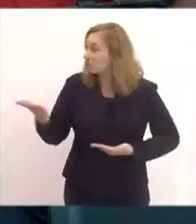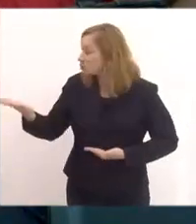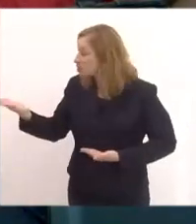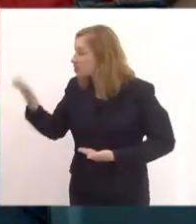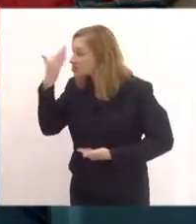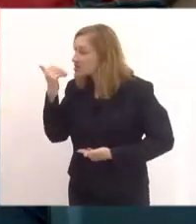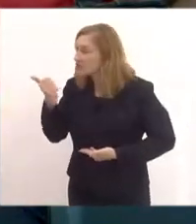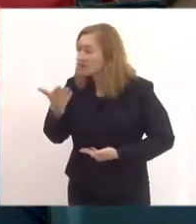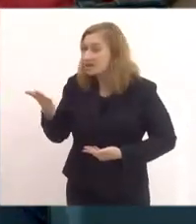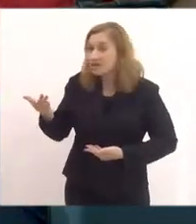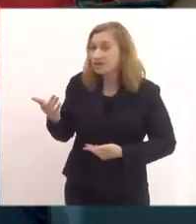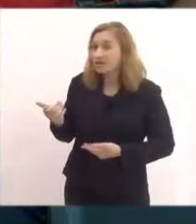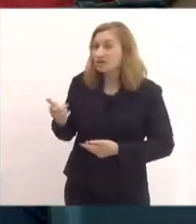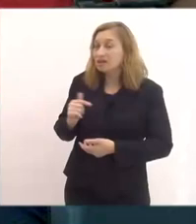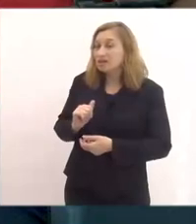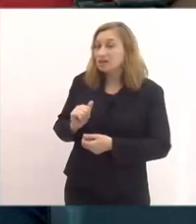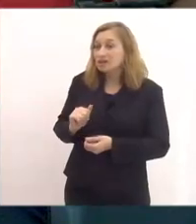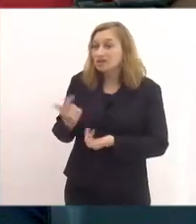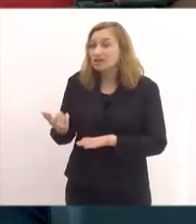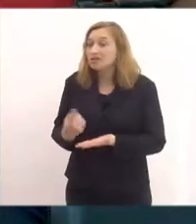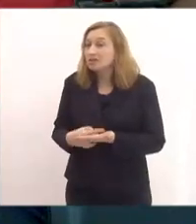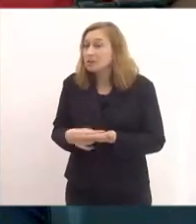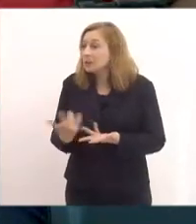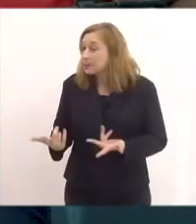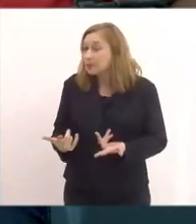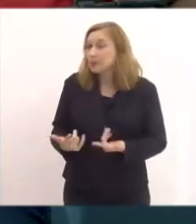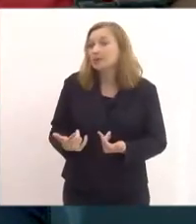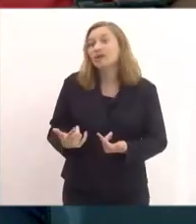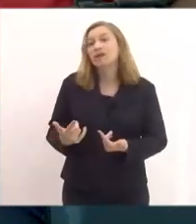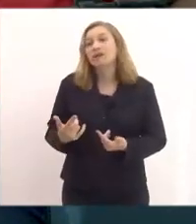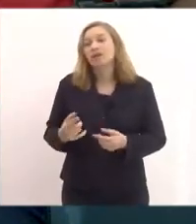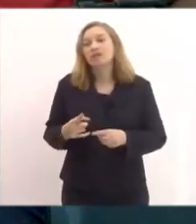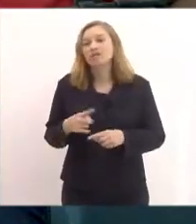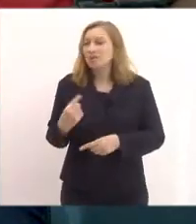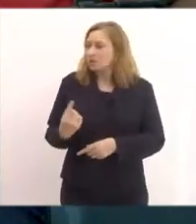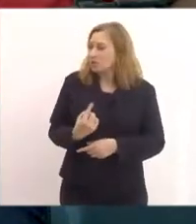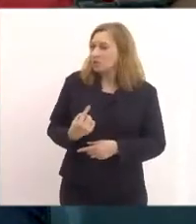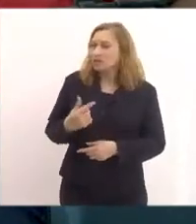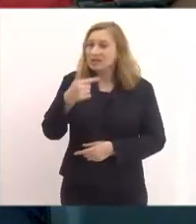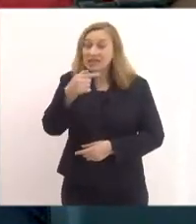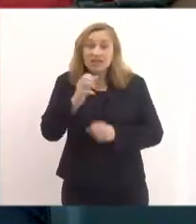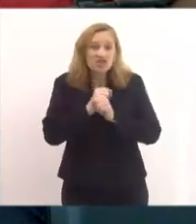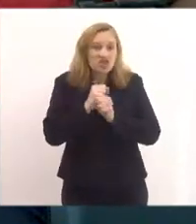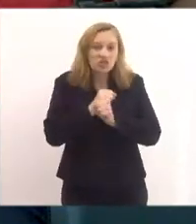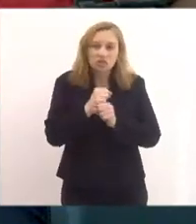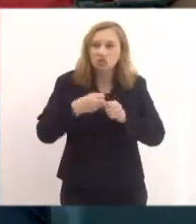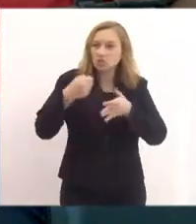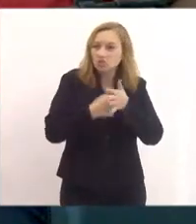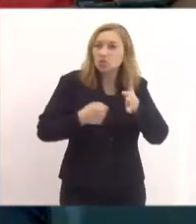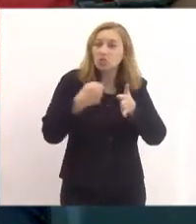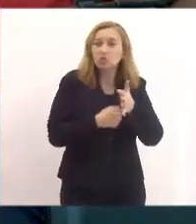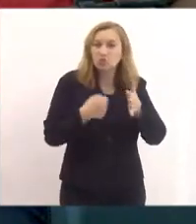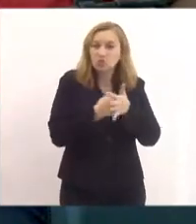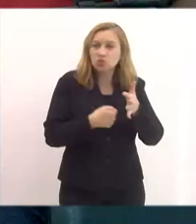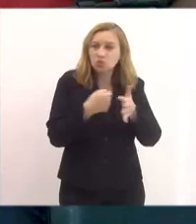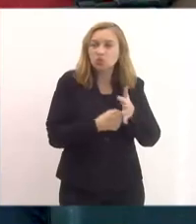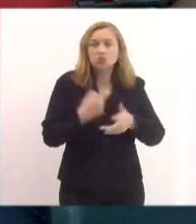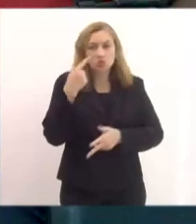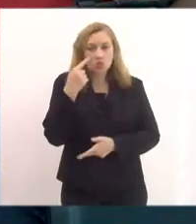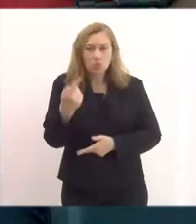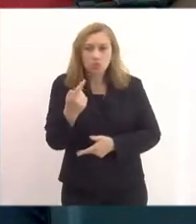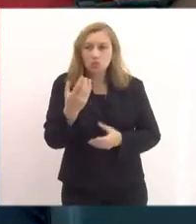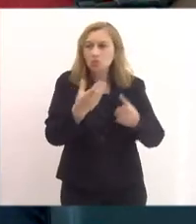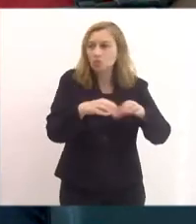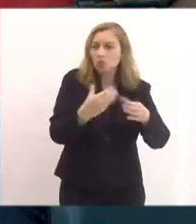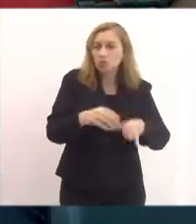saber que a agenda de vocês é gigantesca, é muito desgastante. Para vocês, imagina para nós, são 7 anos. Então, a gente está vendo aí o concurso da Polícia Civil,